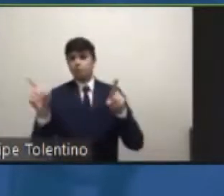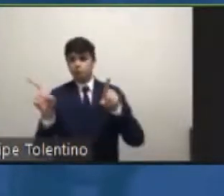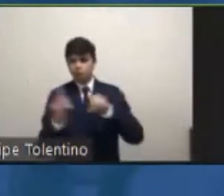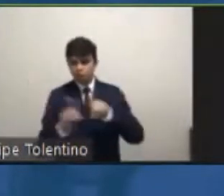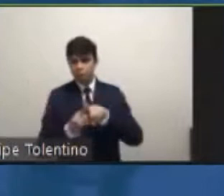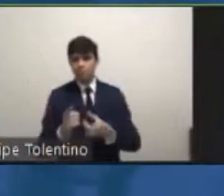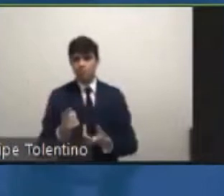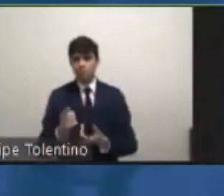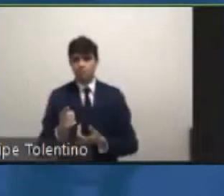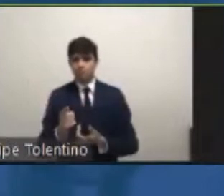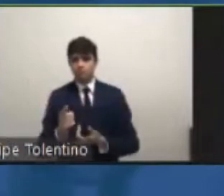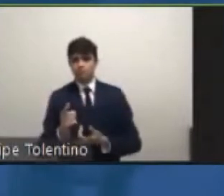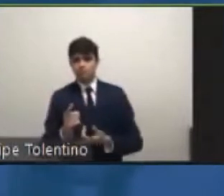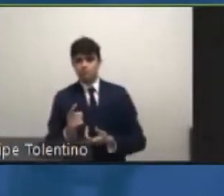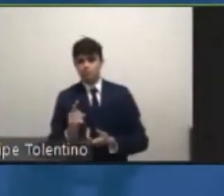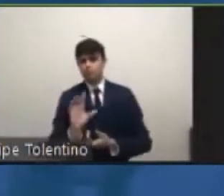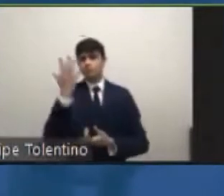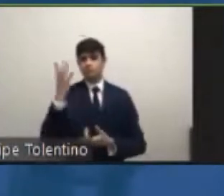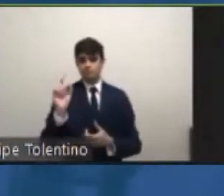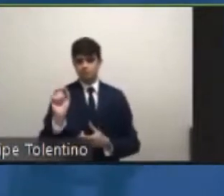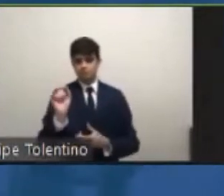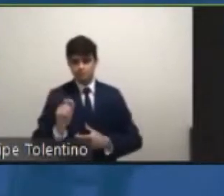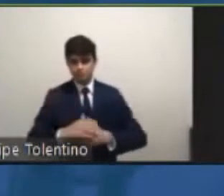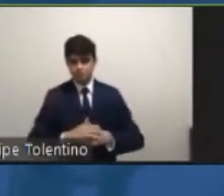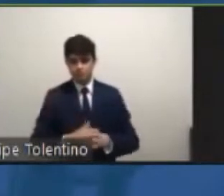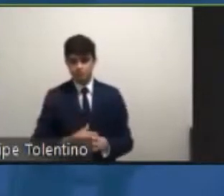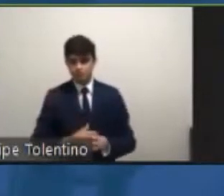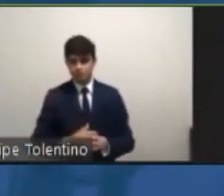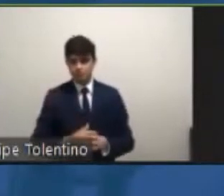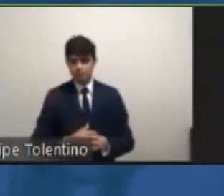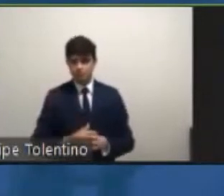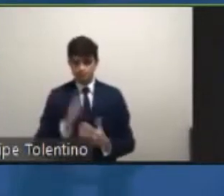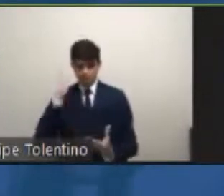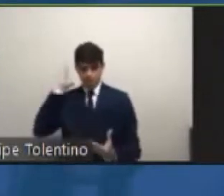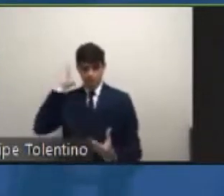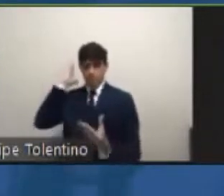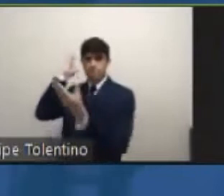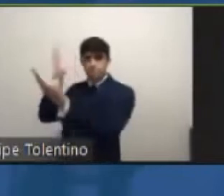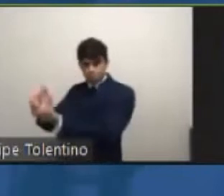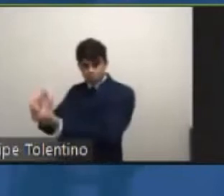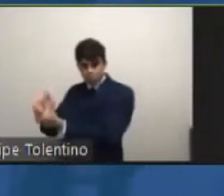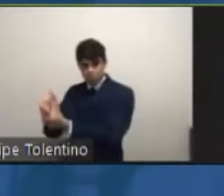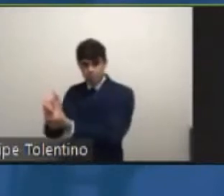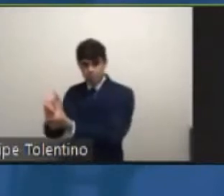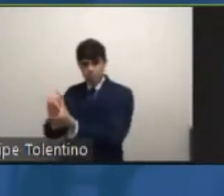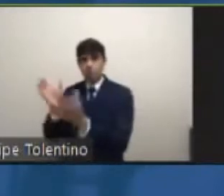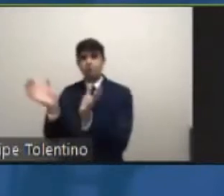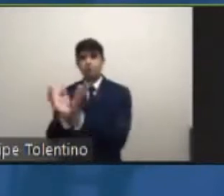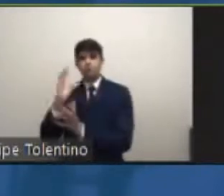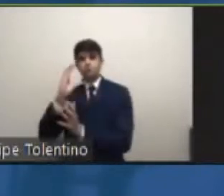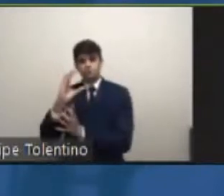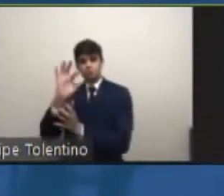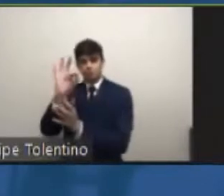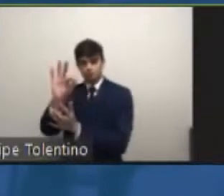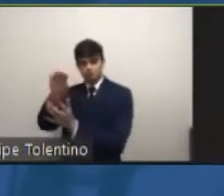CFM. 100% dos julgados do CFM, de questões que foram levadas à apreciação do CFM, de médicos que respeitaram o direito